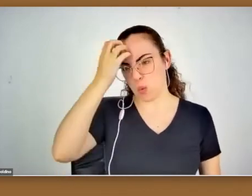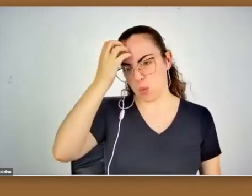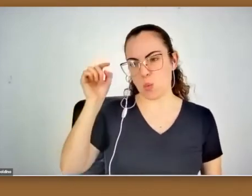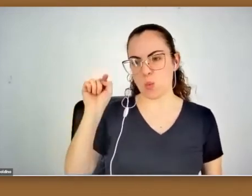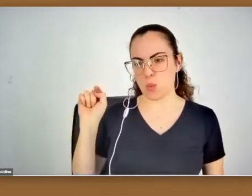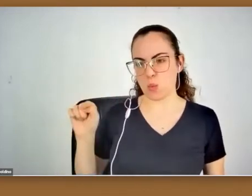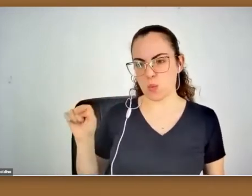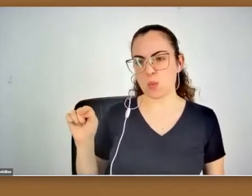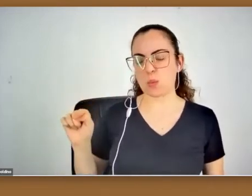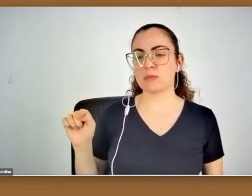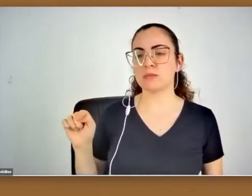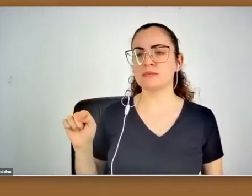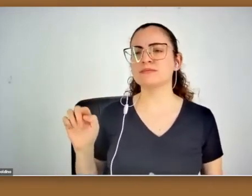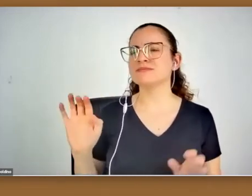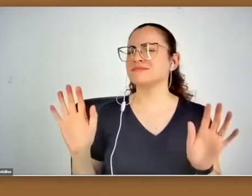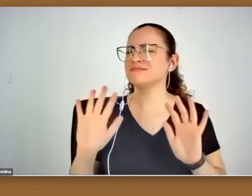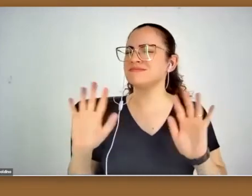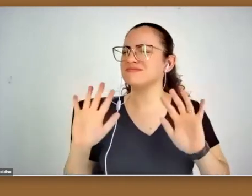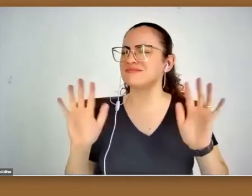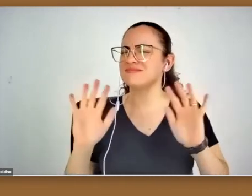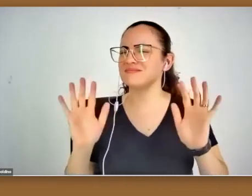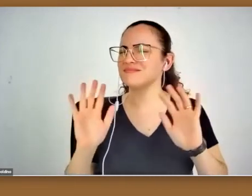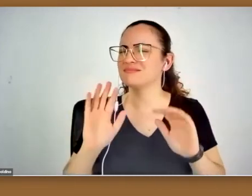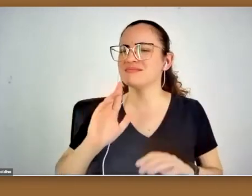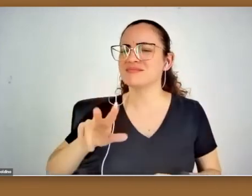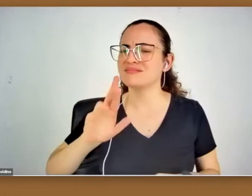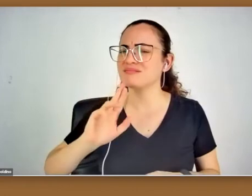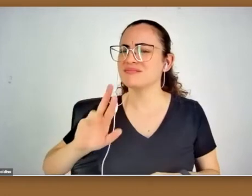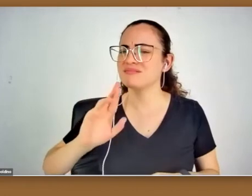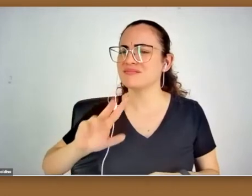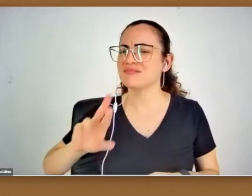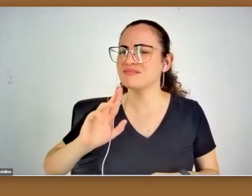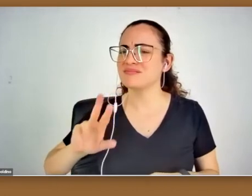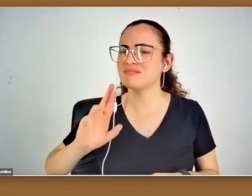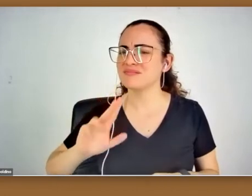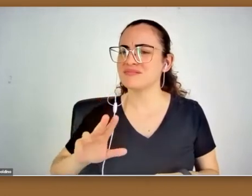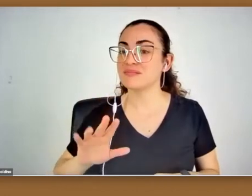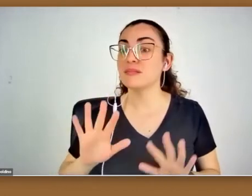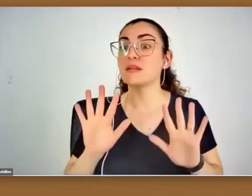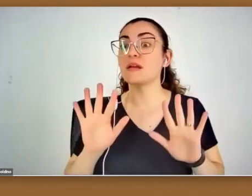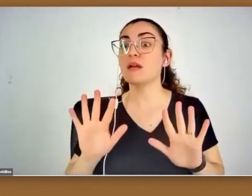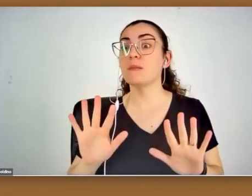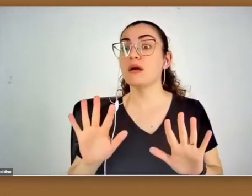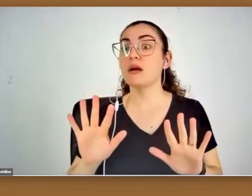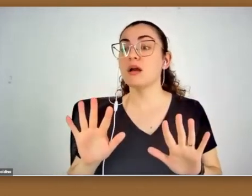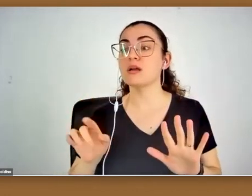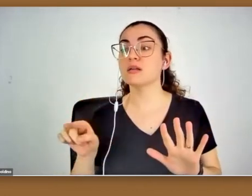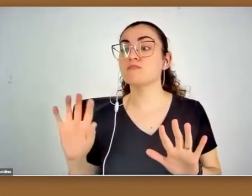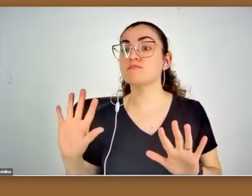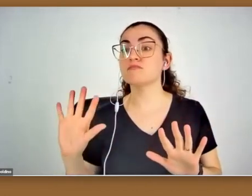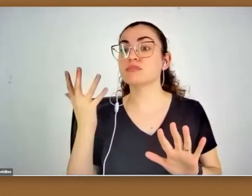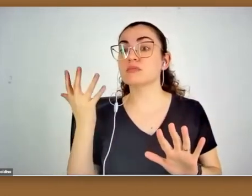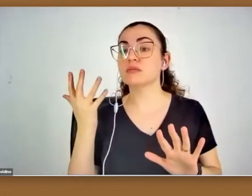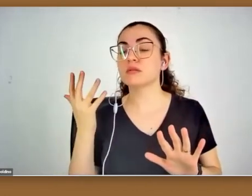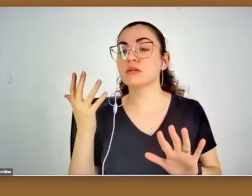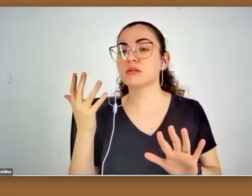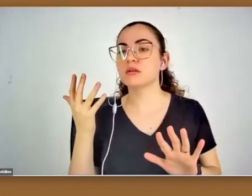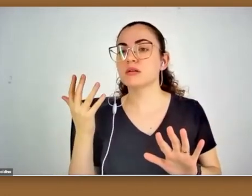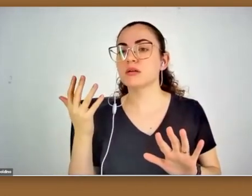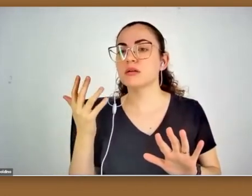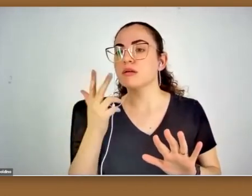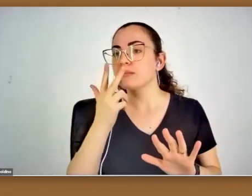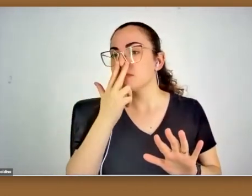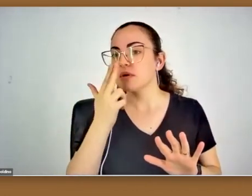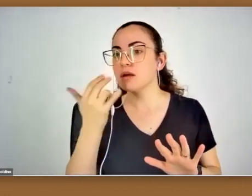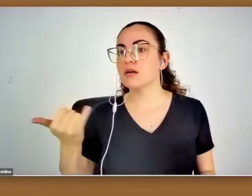muito importante. A gente chama de algo que é um evento que é uma sentinela. O que significa? Quando ele acontece, liga o radar e